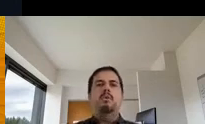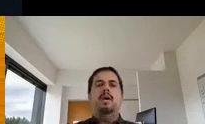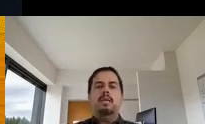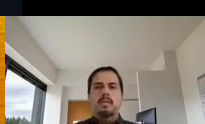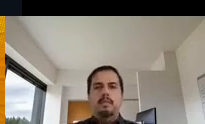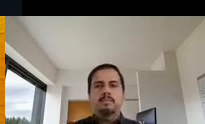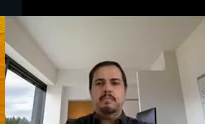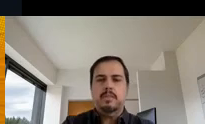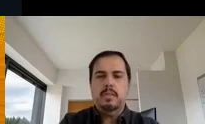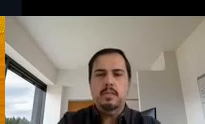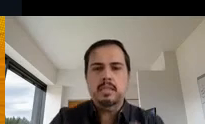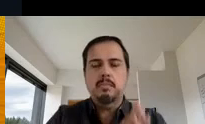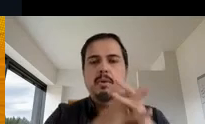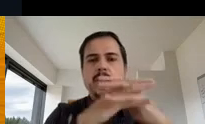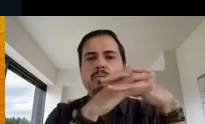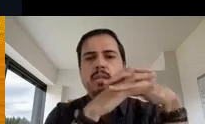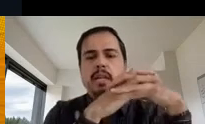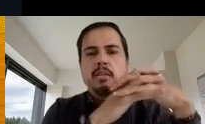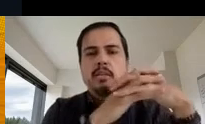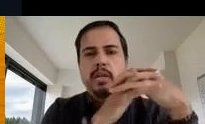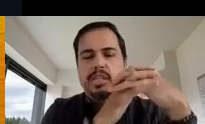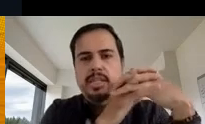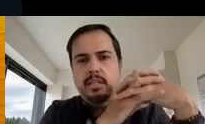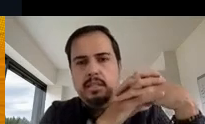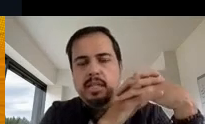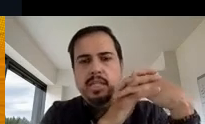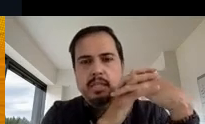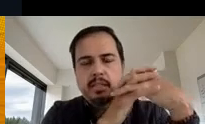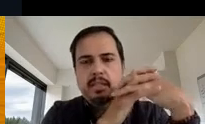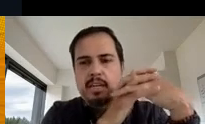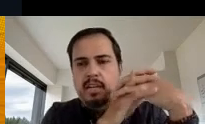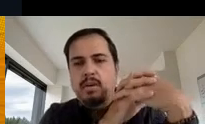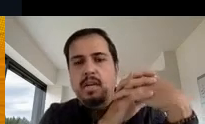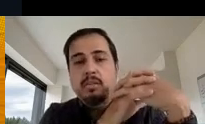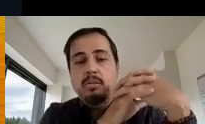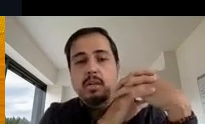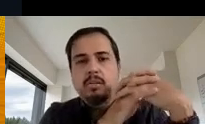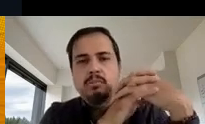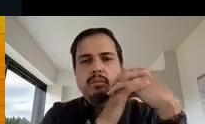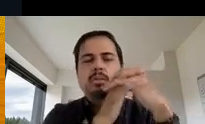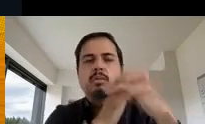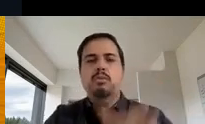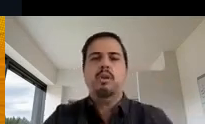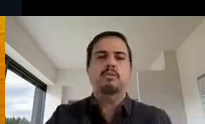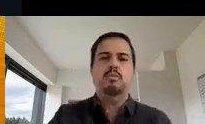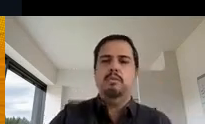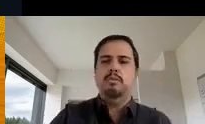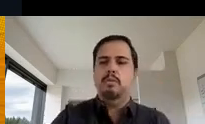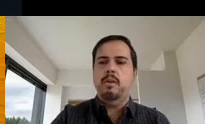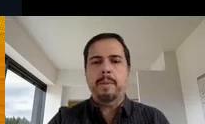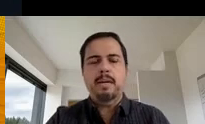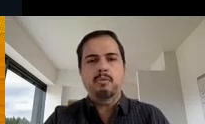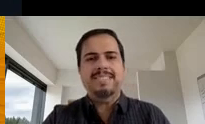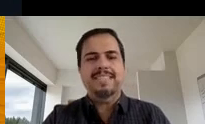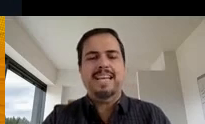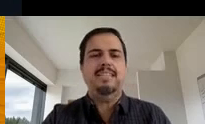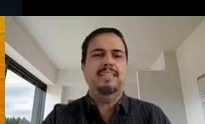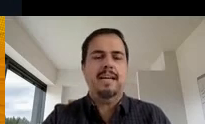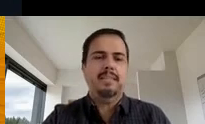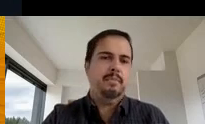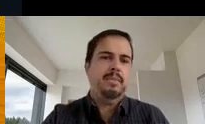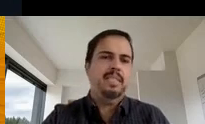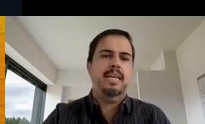como abrir uma conta agora aqui e receber um cartão de crédito aqui 2 dias, 3 dias, um cartão lindo, bonito, e controlar tudo pelo celular,